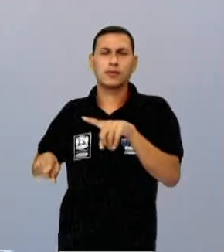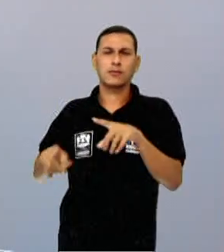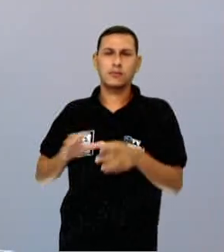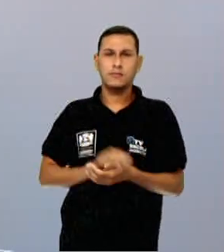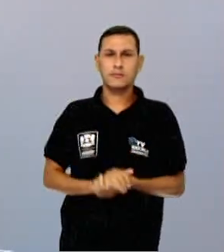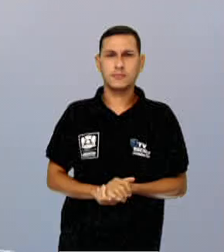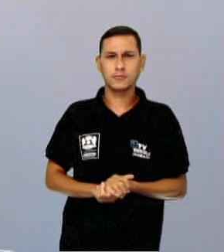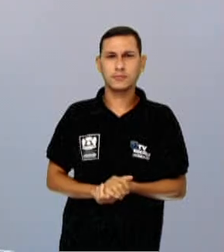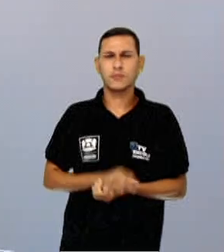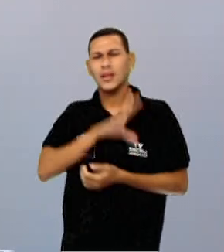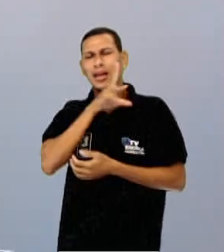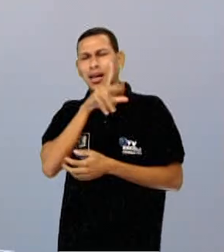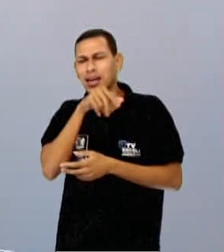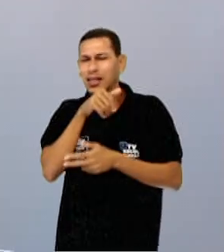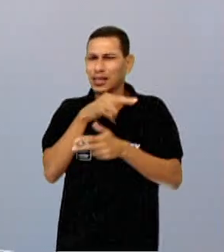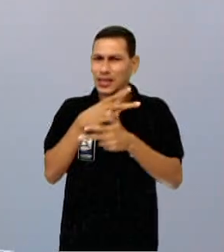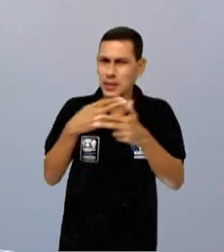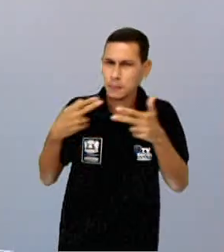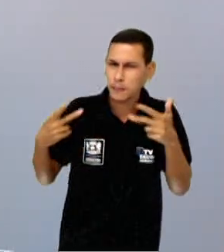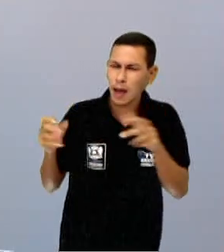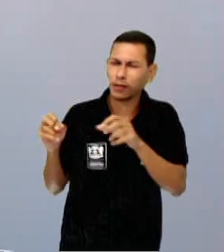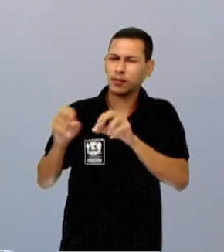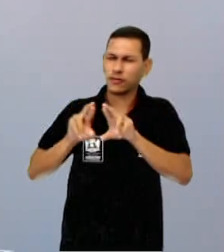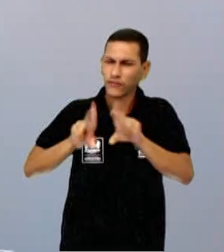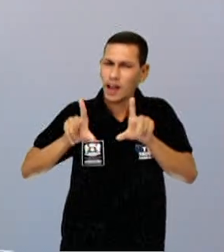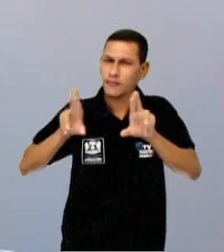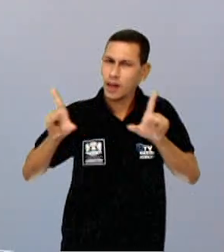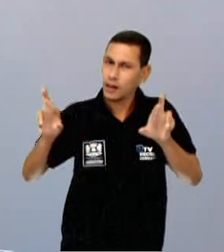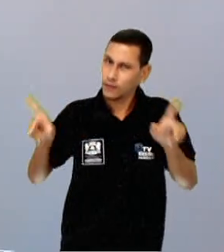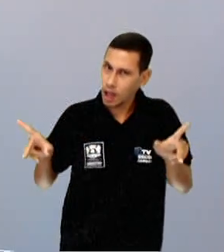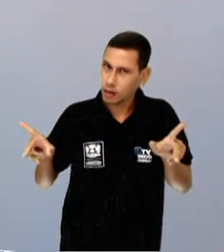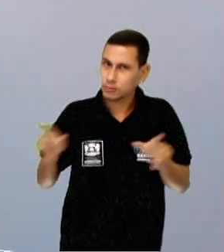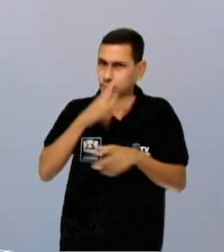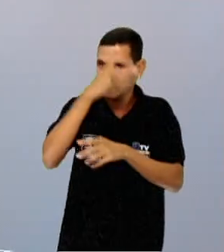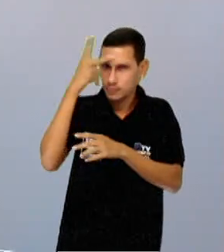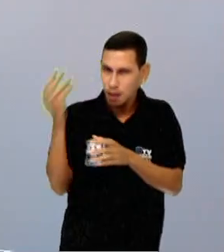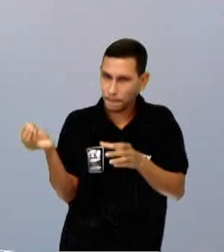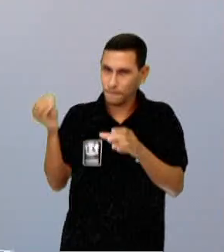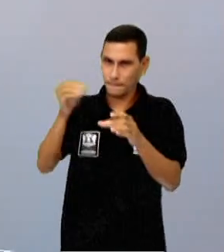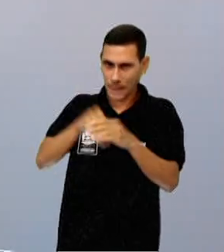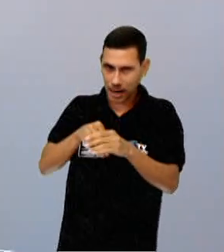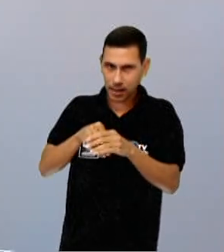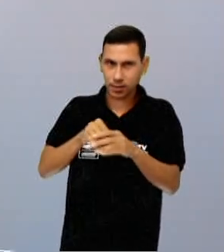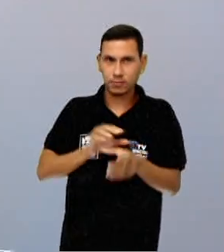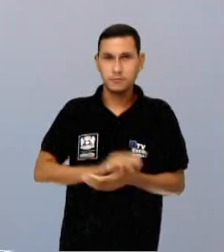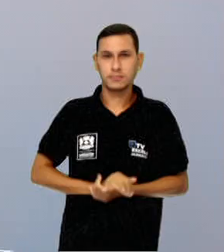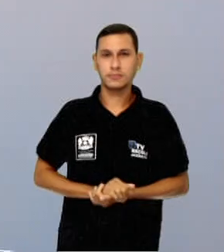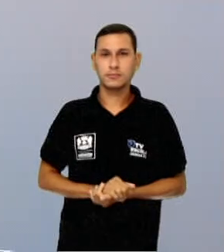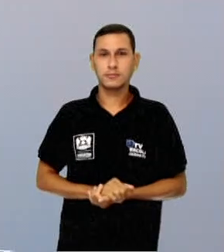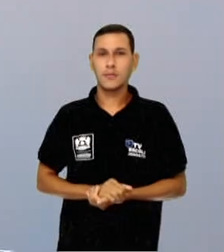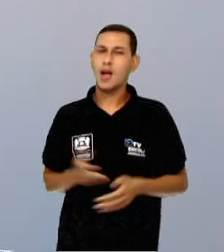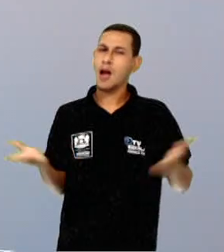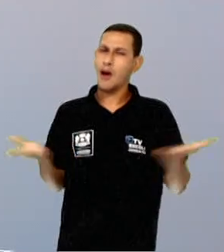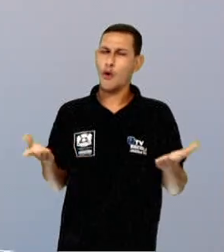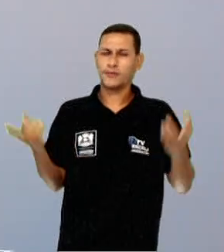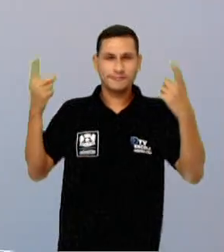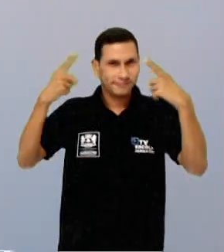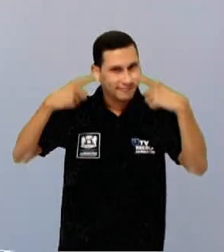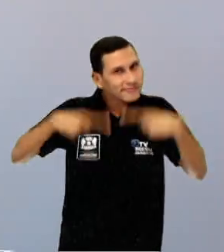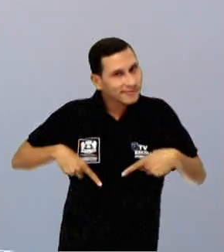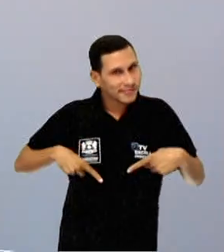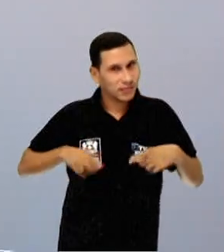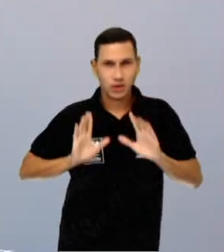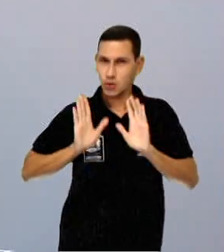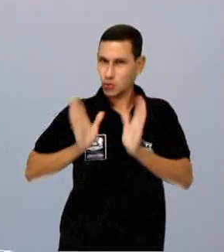a animais e assim por diante situações também ok para o nosso